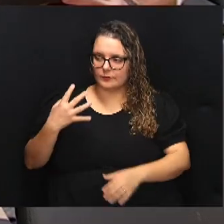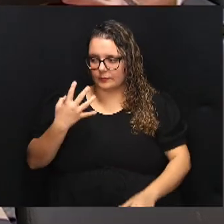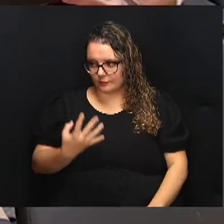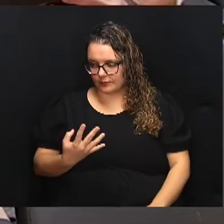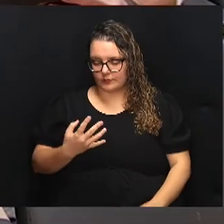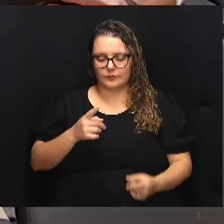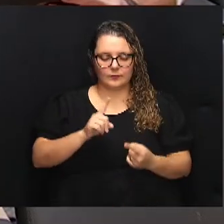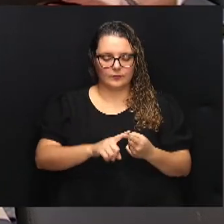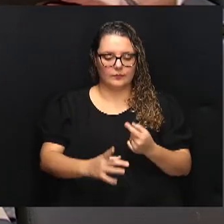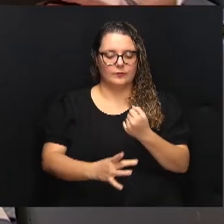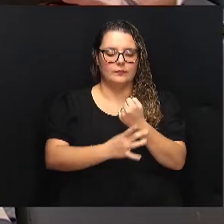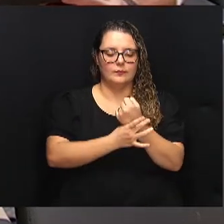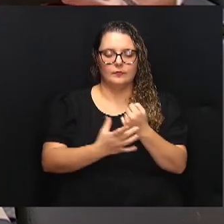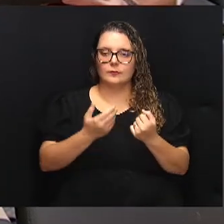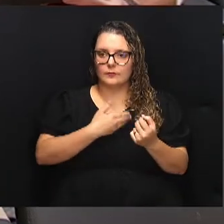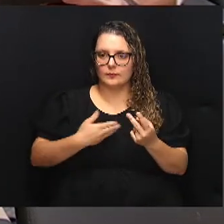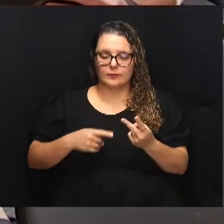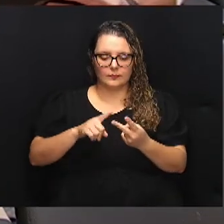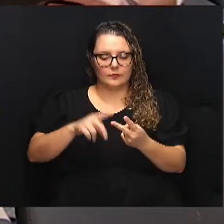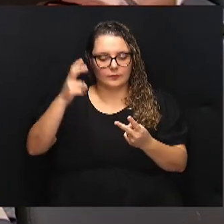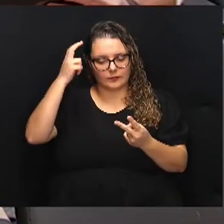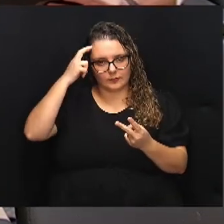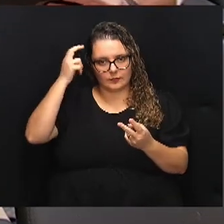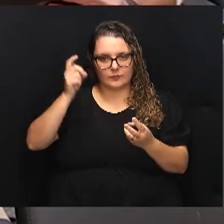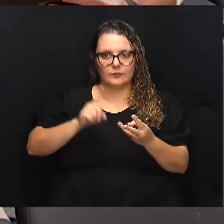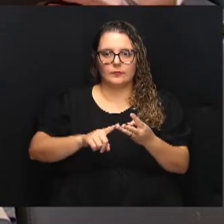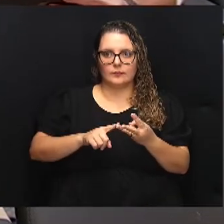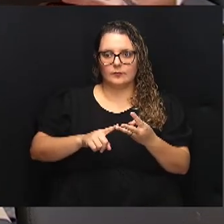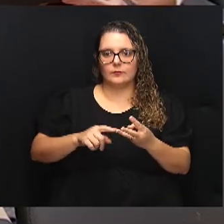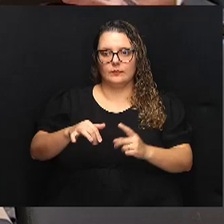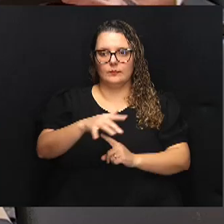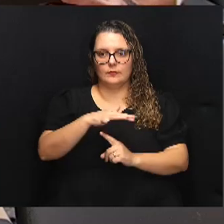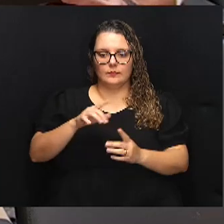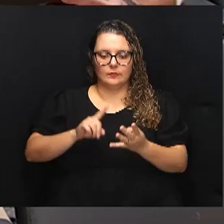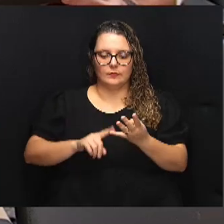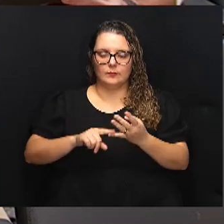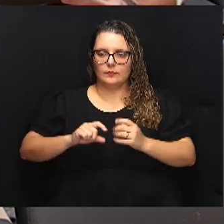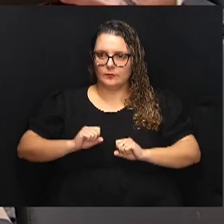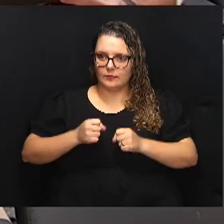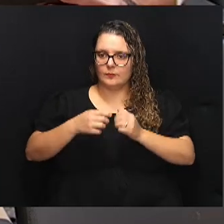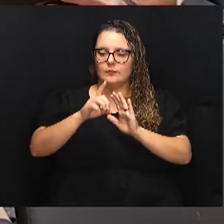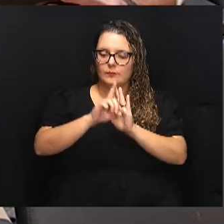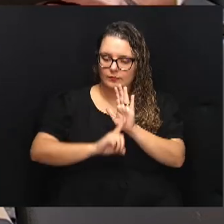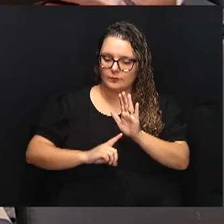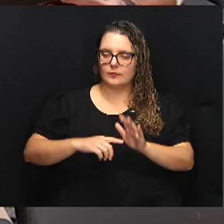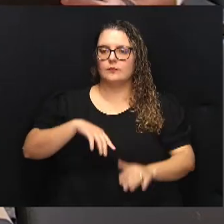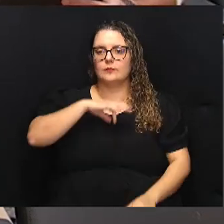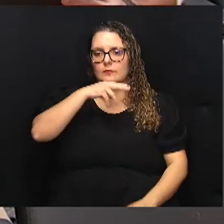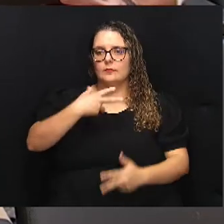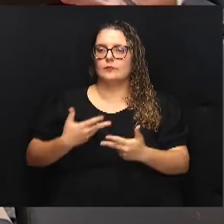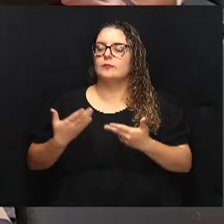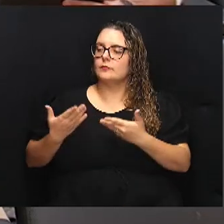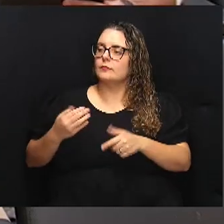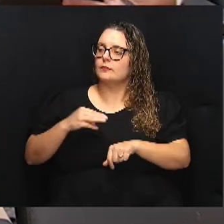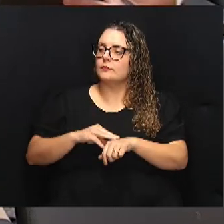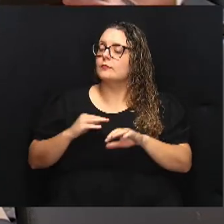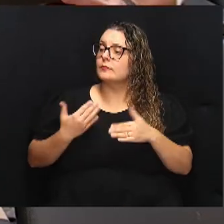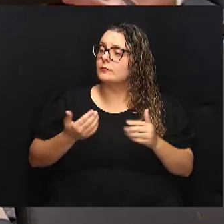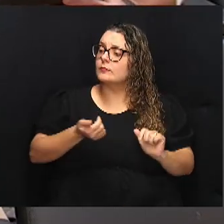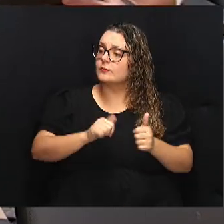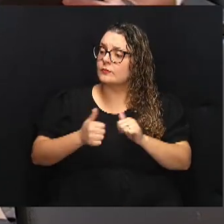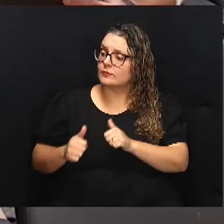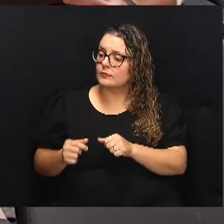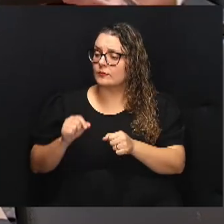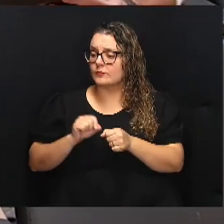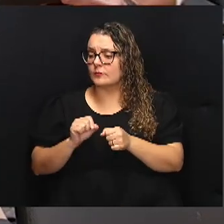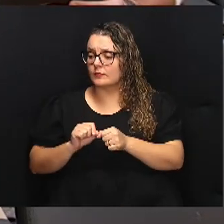Assuntos de Segurança Pública, de Cultura, de Meio Ambiente e a Comissão de Proteção e Defesa dos Direitos dos Animais. Você, como membro, qual que é a avaliação que você faz